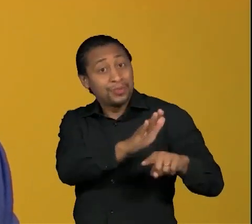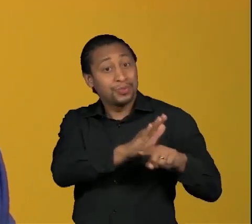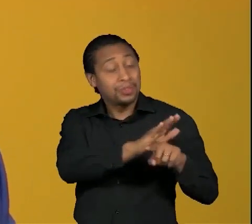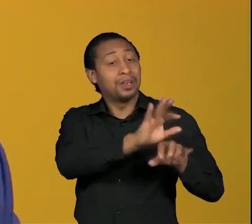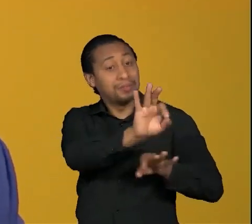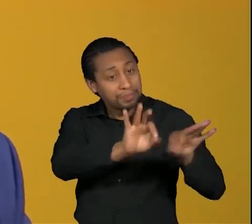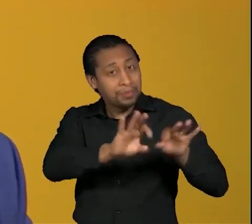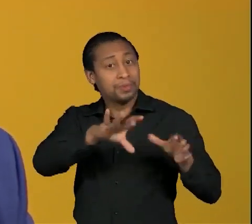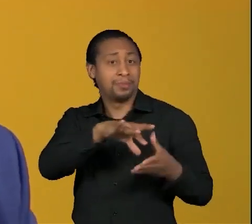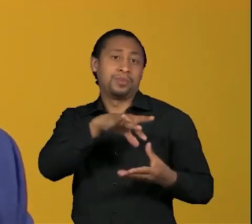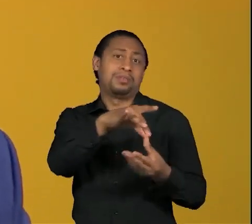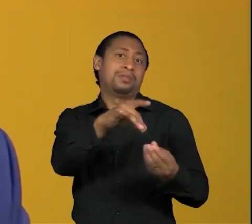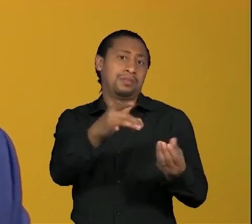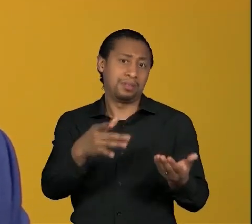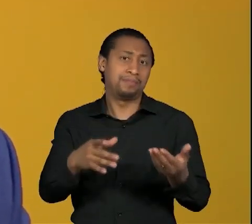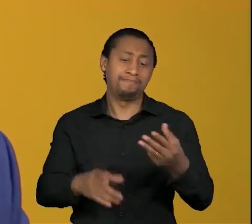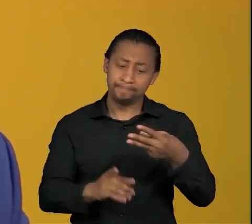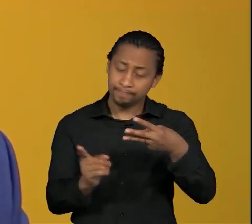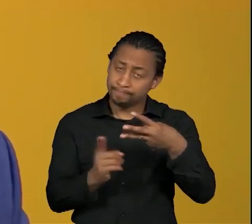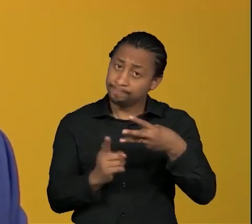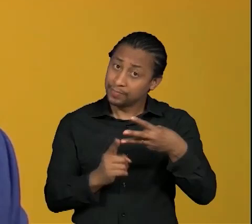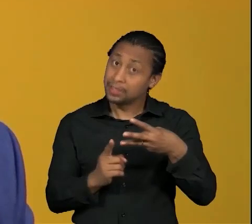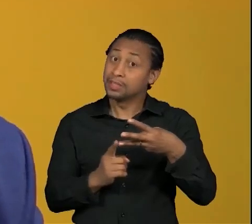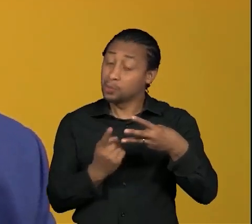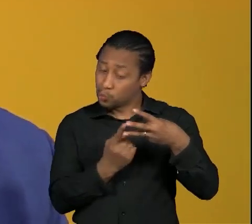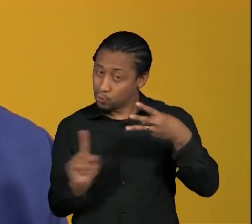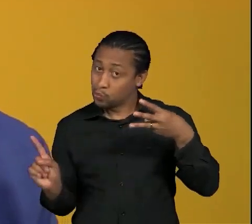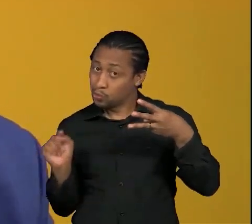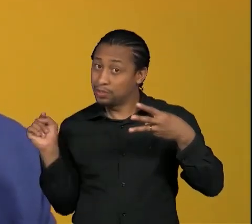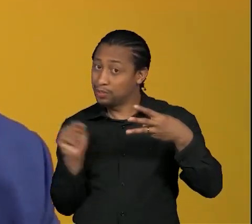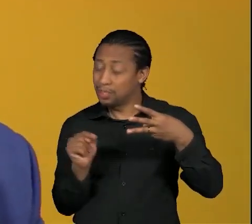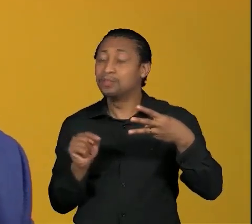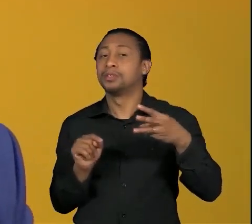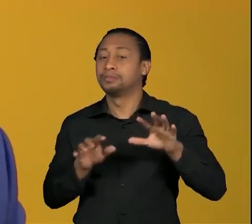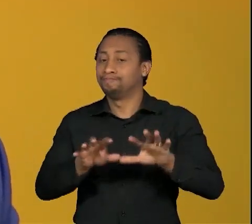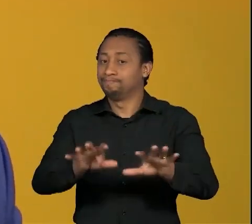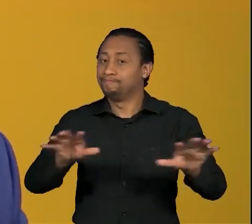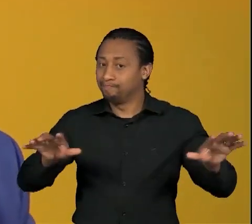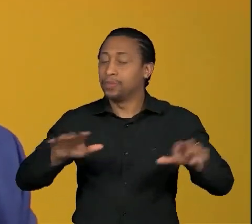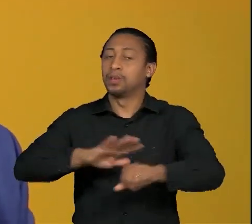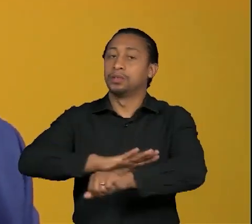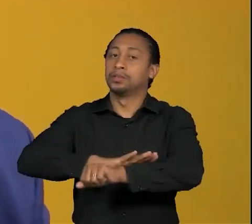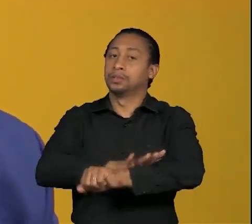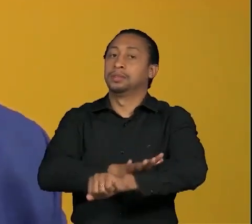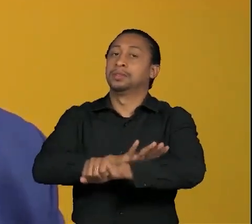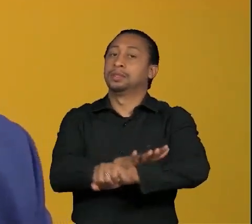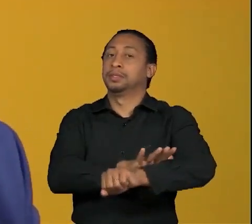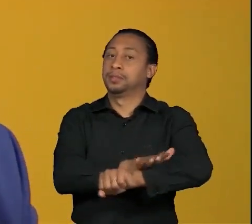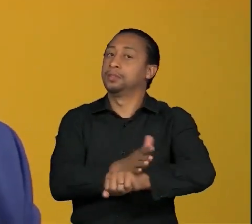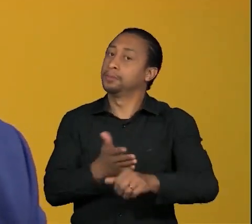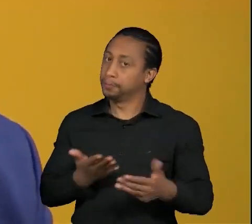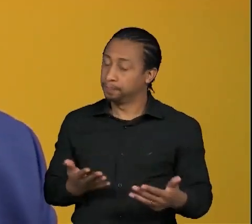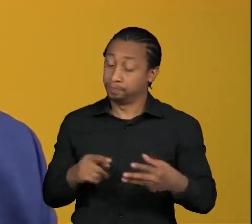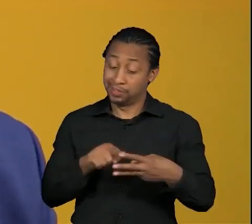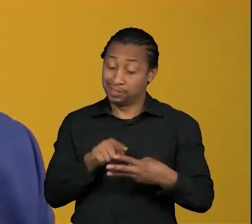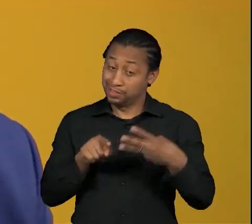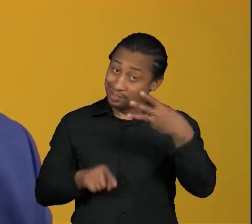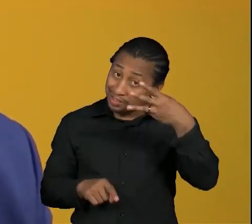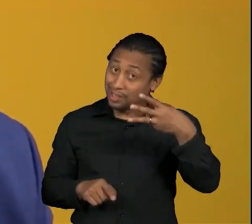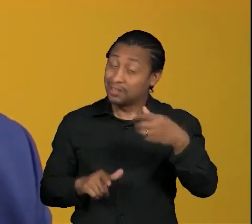do povo. E o terceiro, né, e último deles, que nos afeta diretamente, é o racismo. Então, eu acho que esses três pontos eles vão